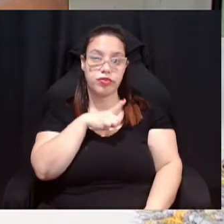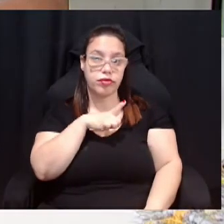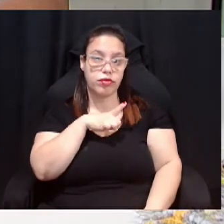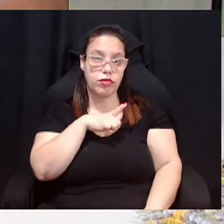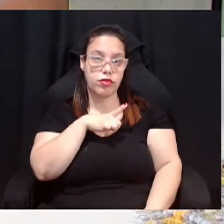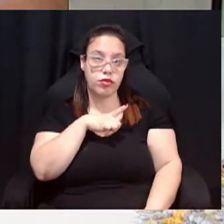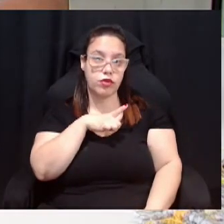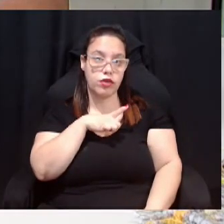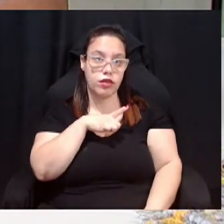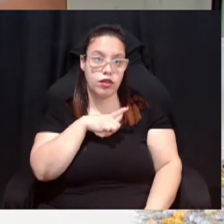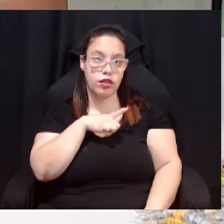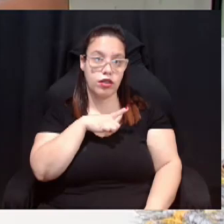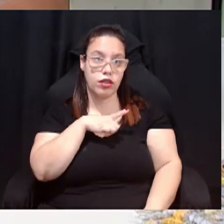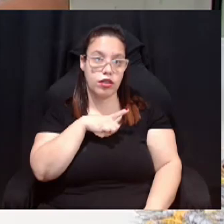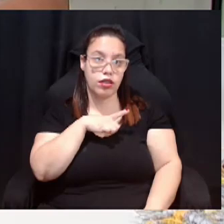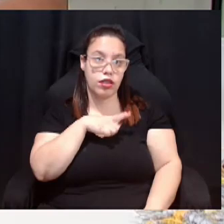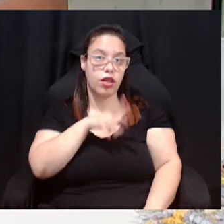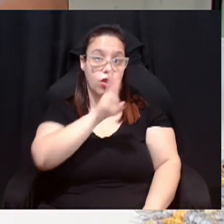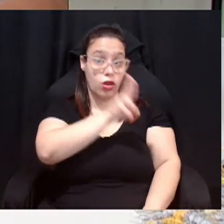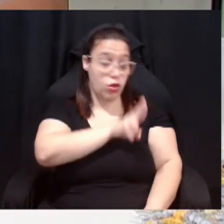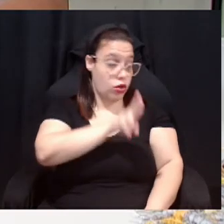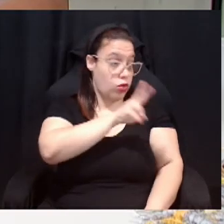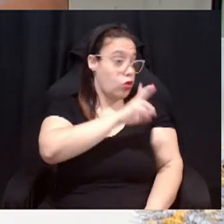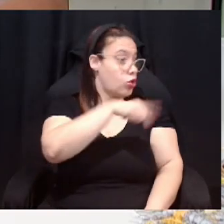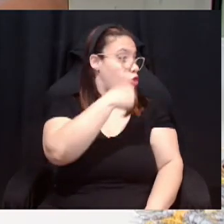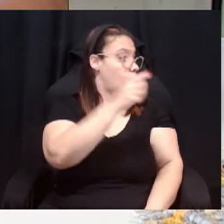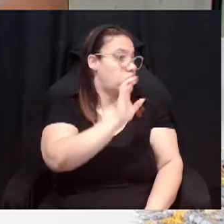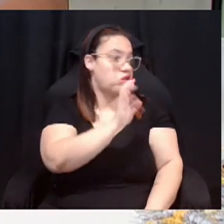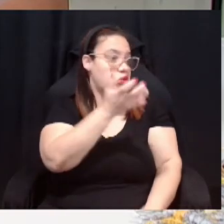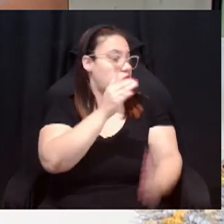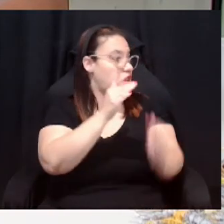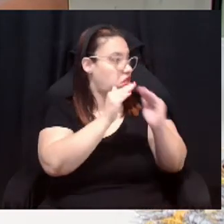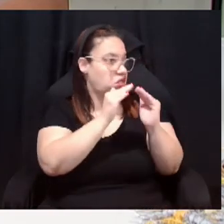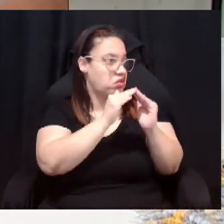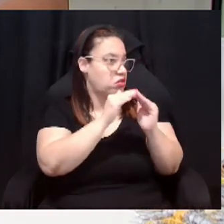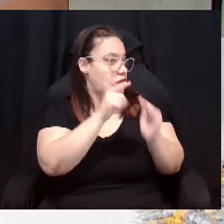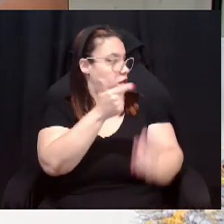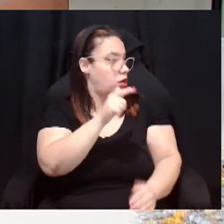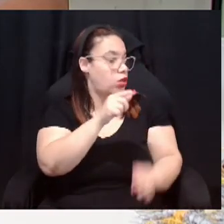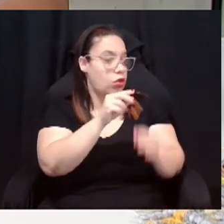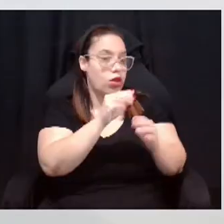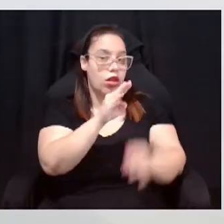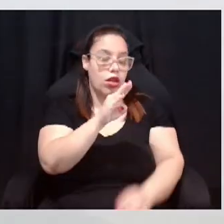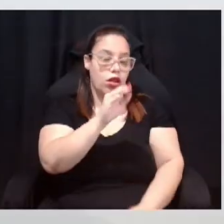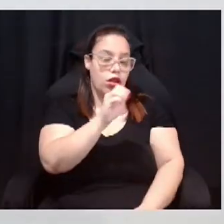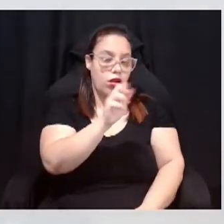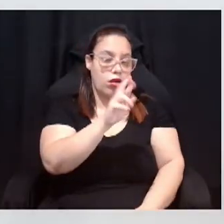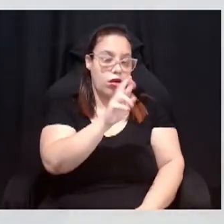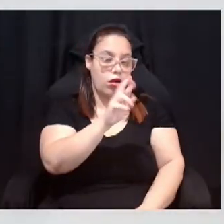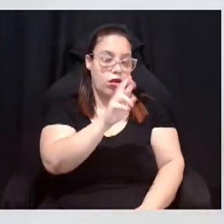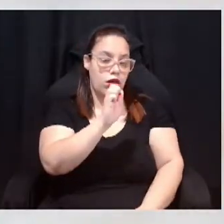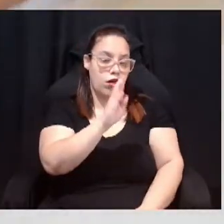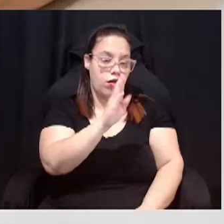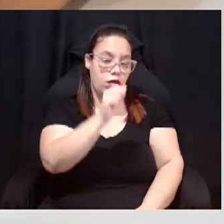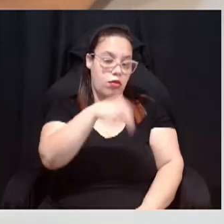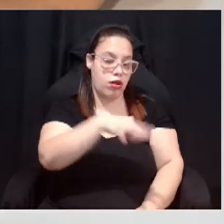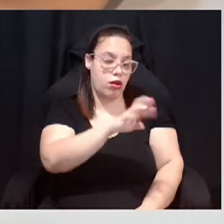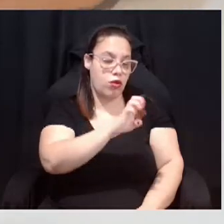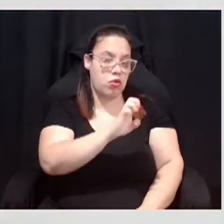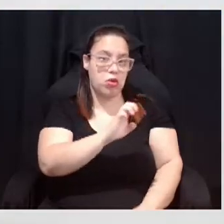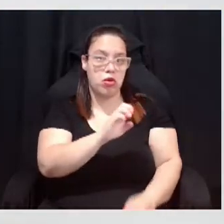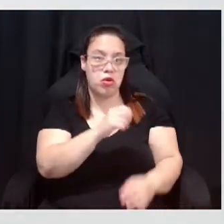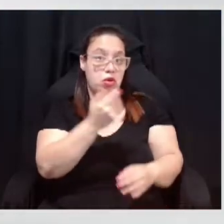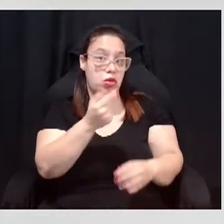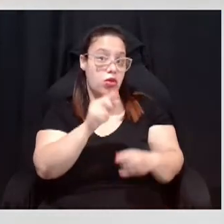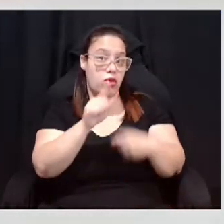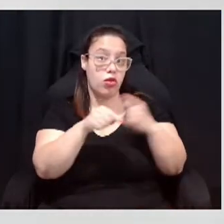pode até reutilizar de outras coisas em casa. Então, se eu não tenho barbante, eu posso utilizar uma outra corda, um outro tipo de cordão